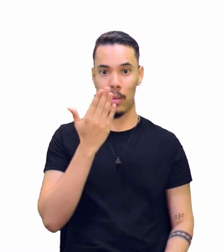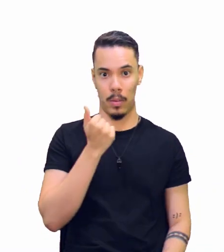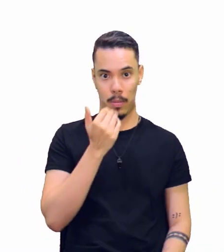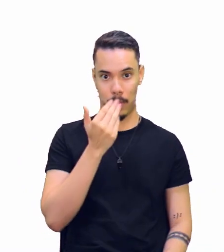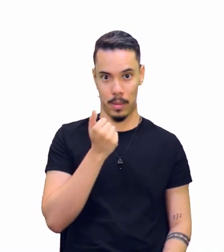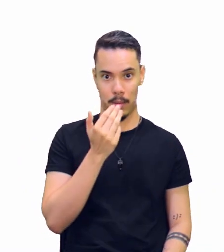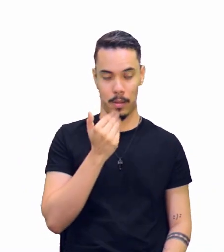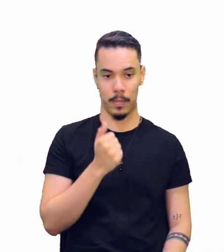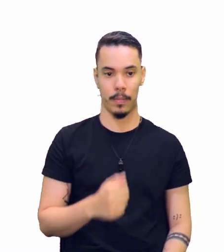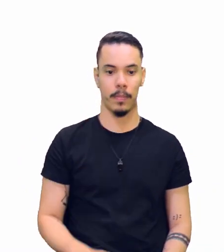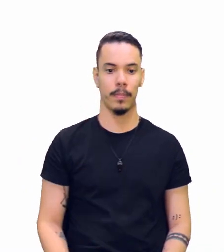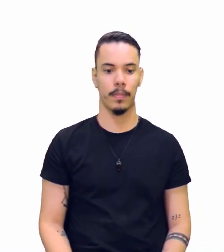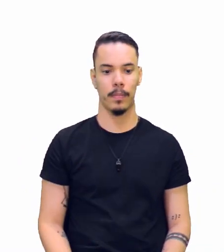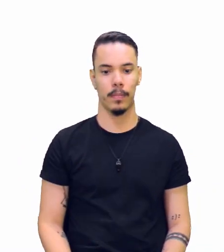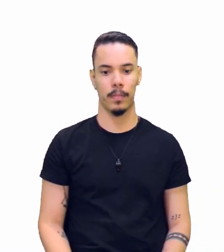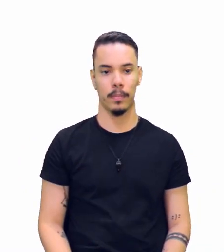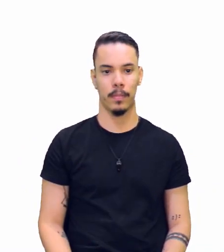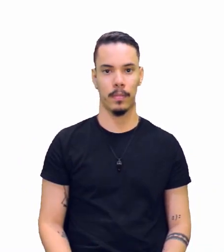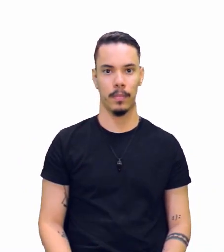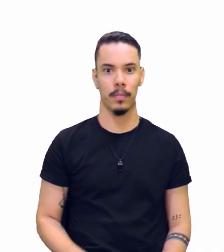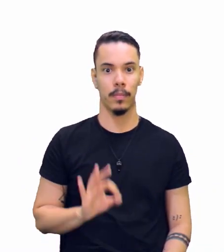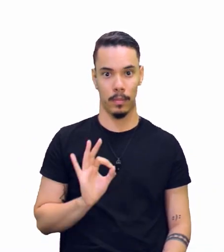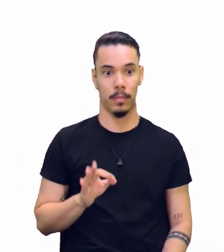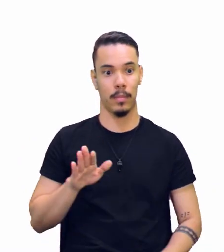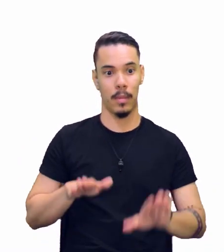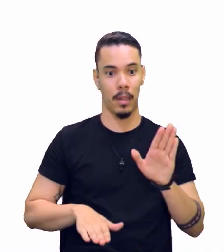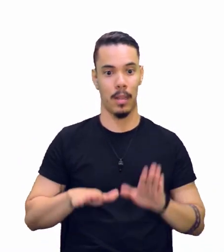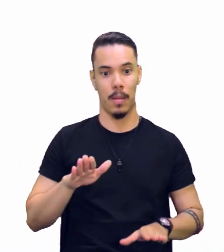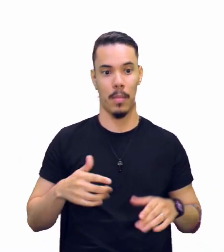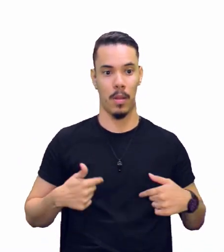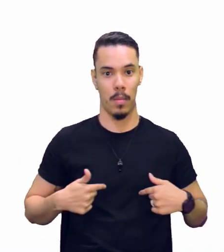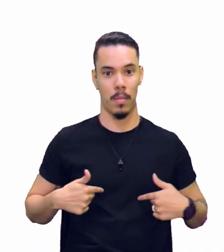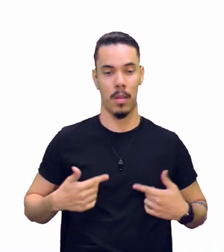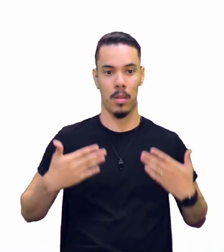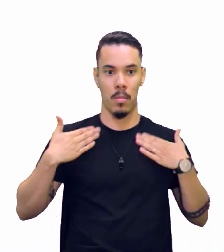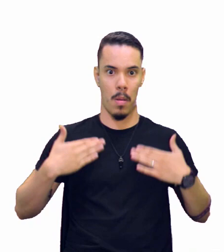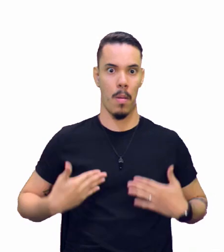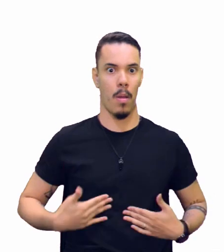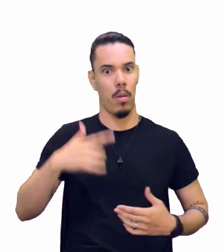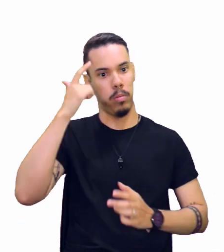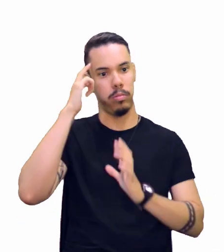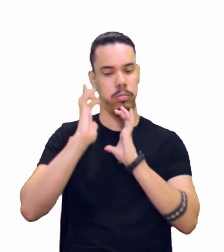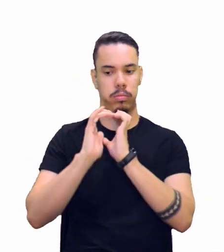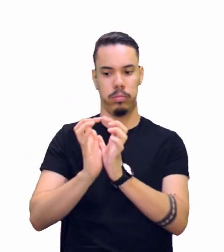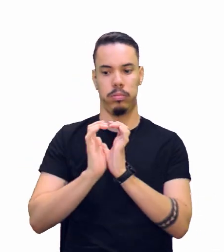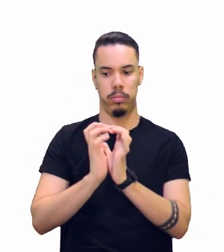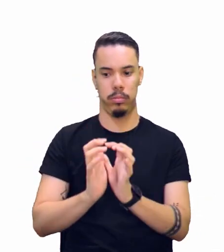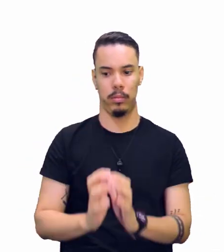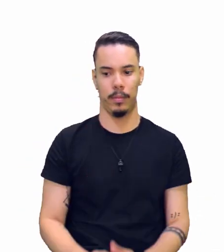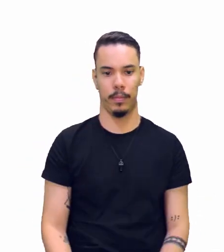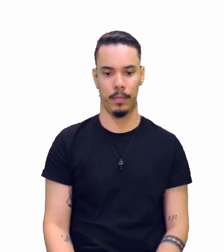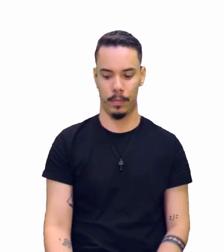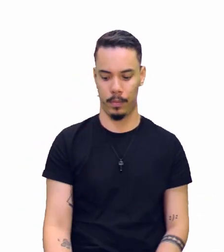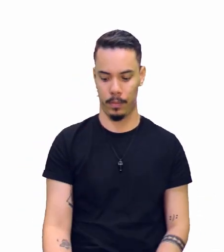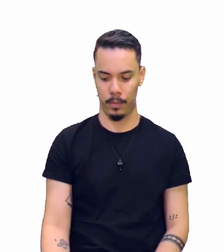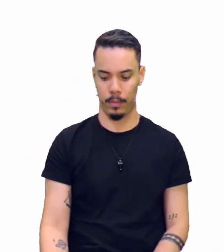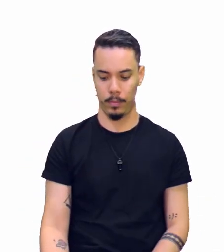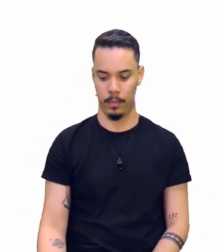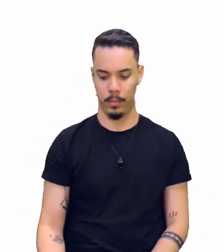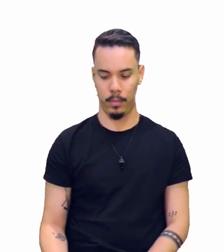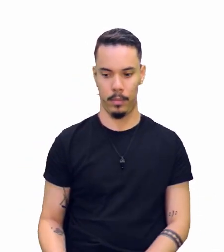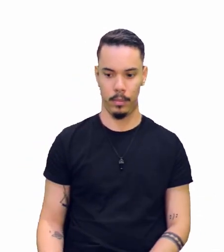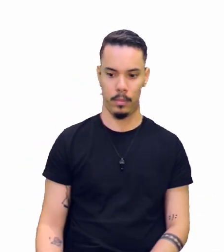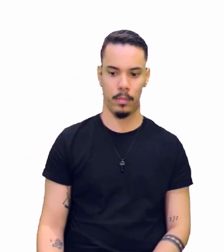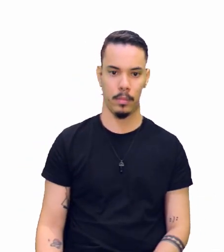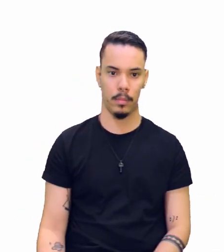seu metabolismo seja extremamente hiper, mega, ultra power, big master acelerado. Então, if people,